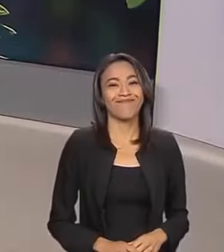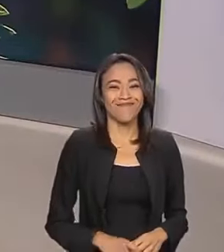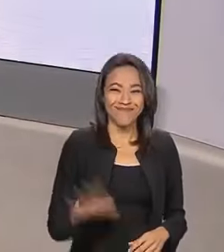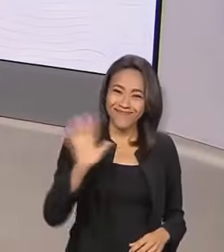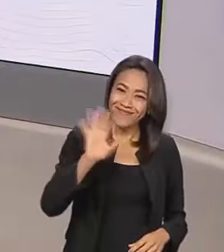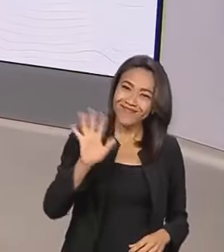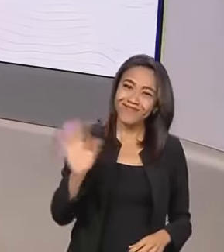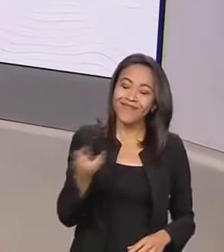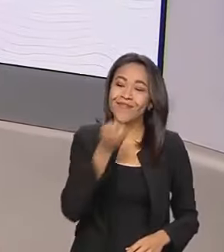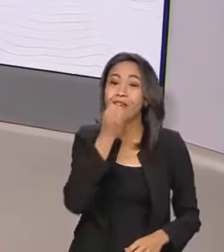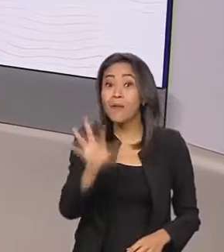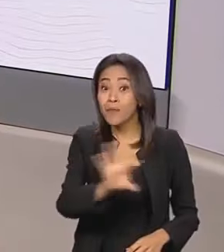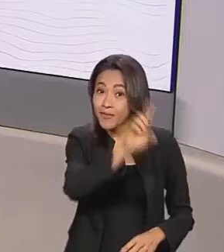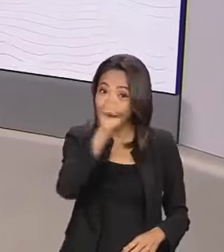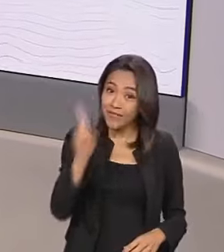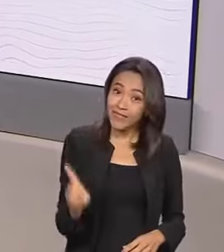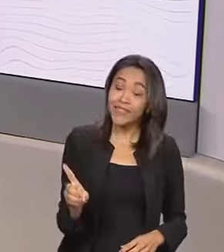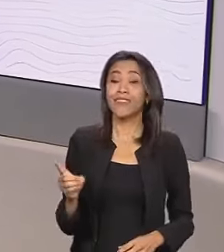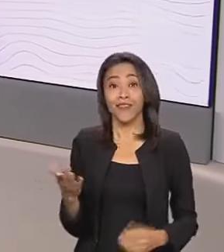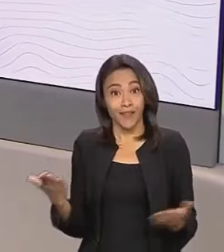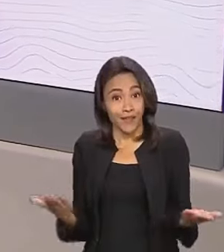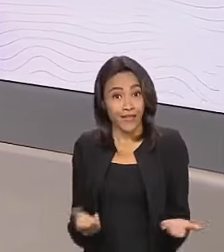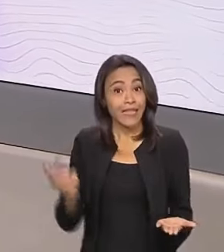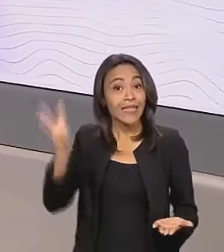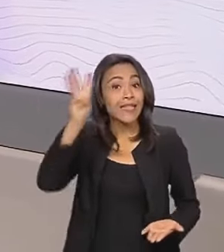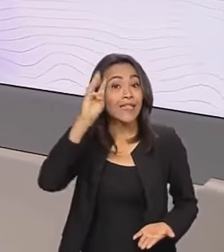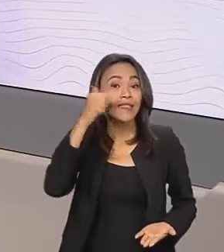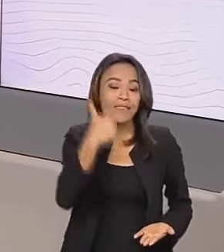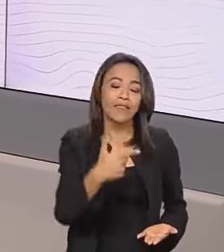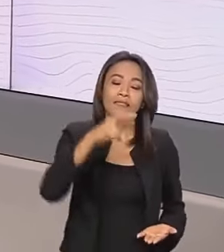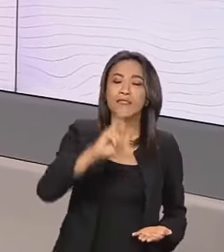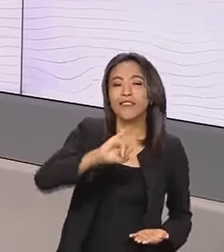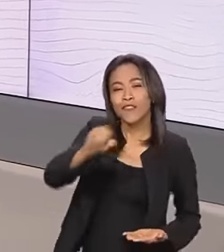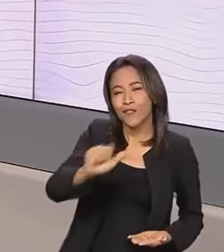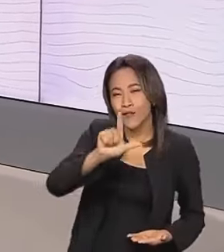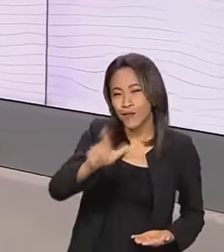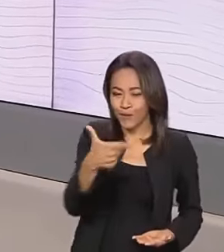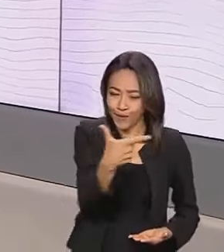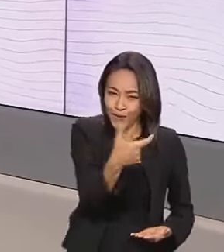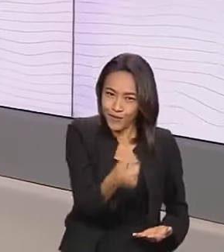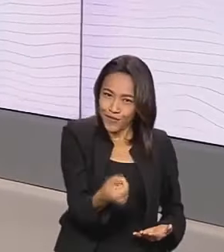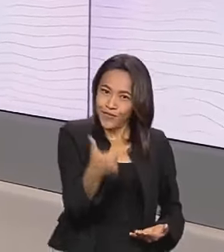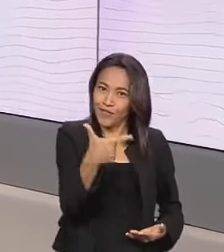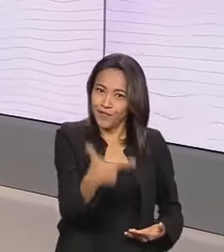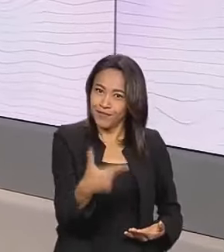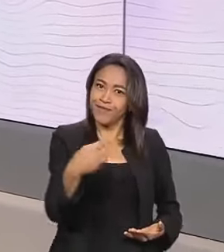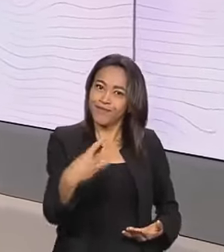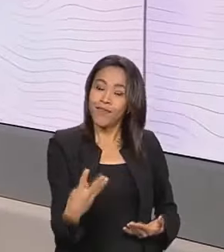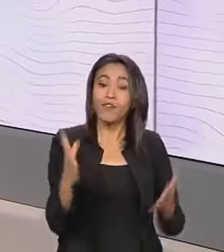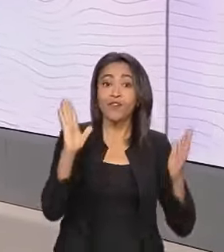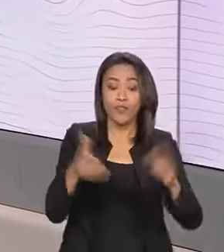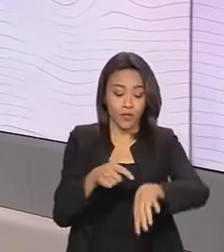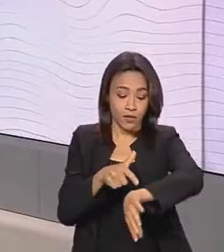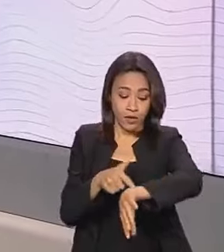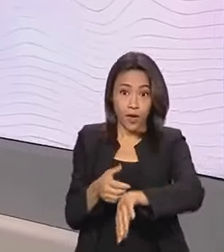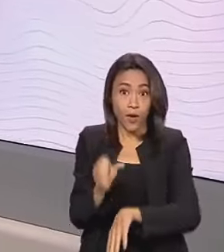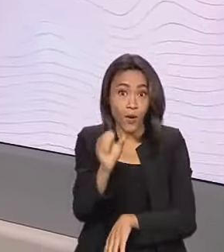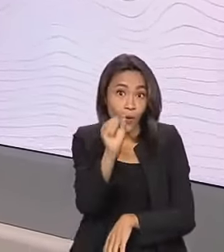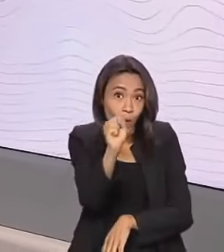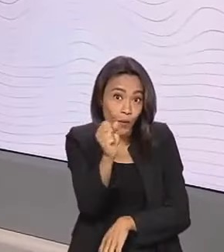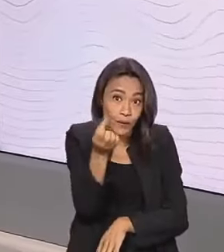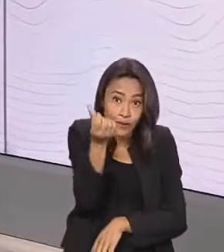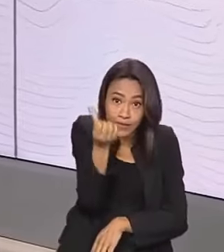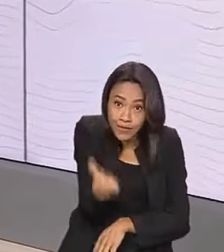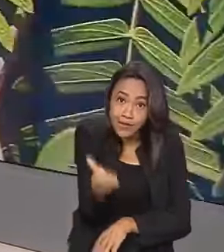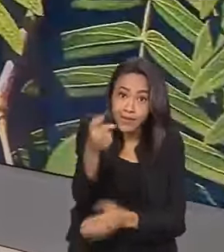Olá bom dia terça-feira 25 de julho de 2023 São 8 e 6 da manhã